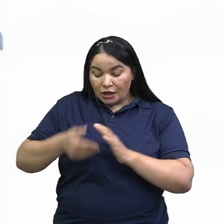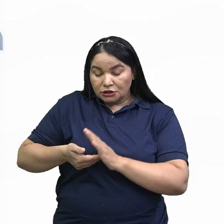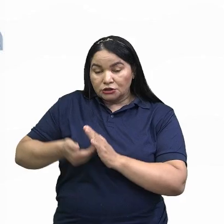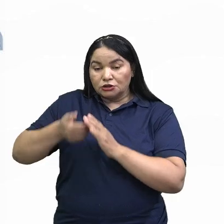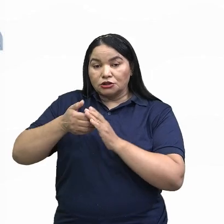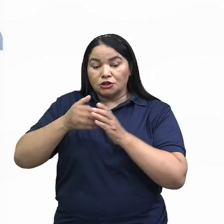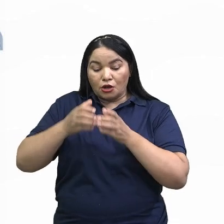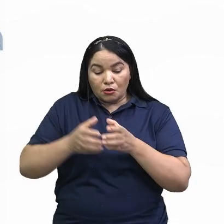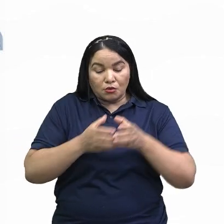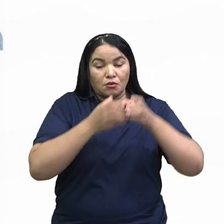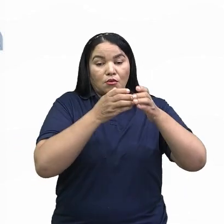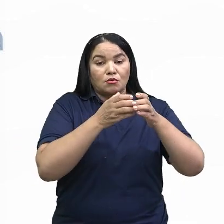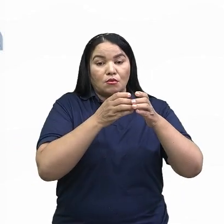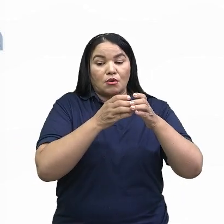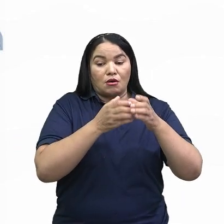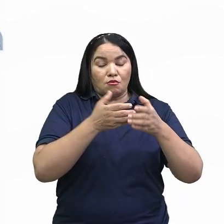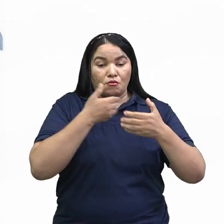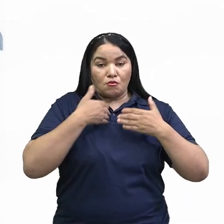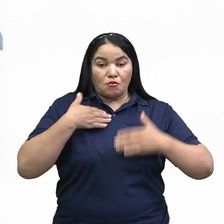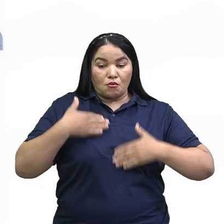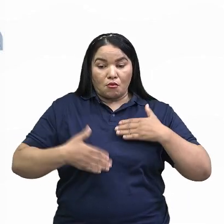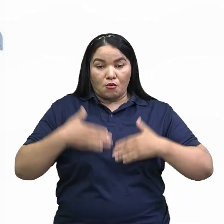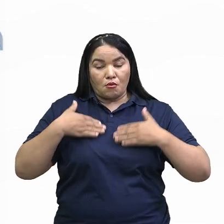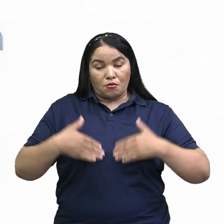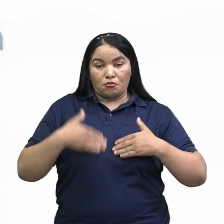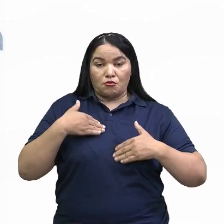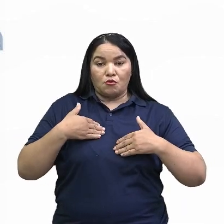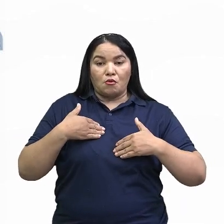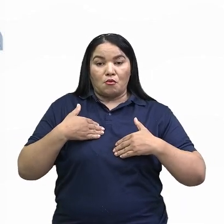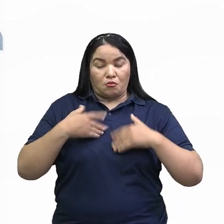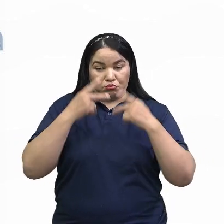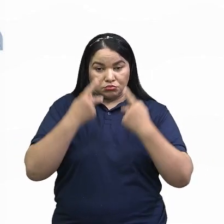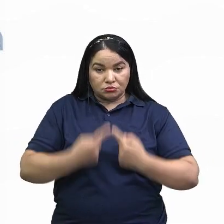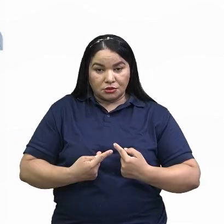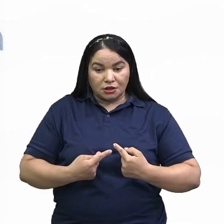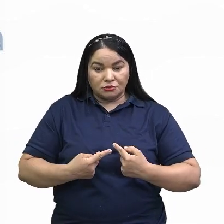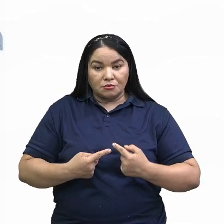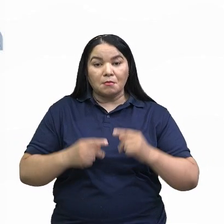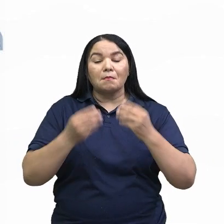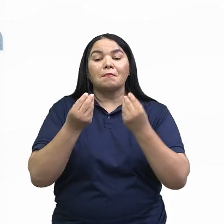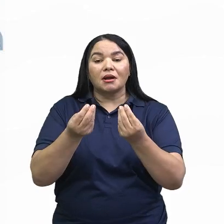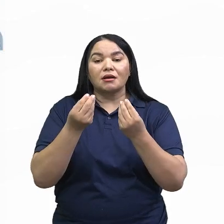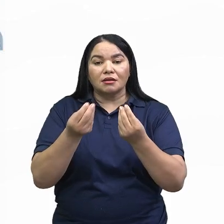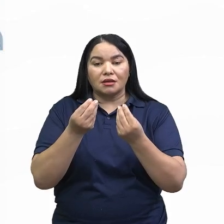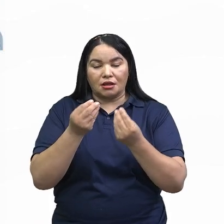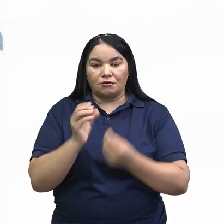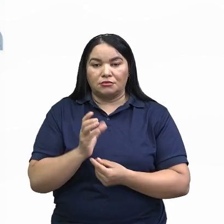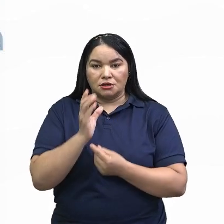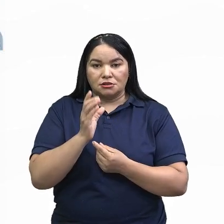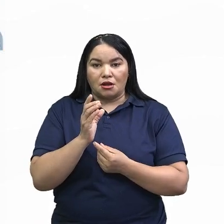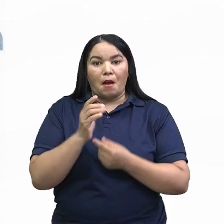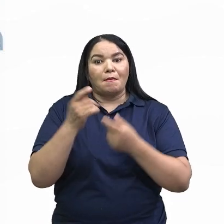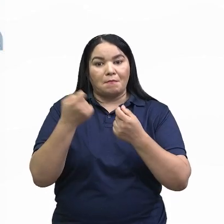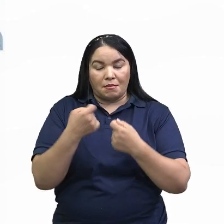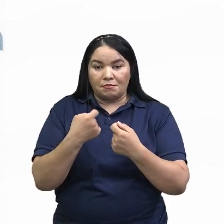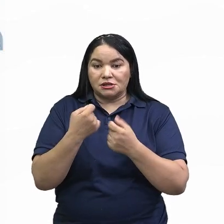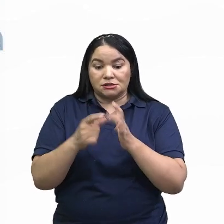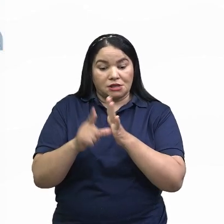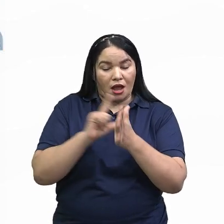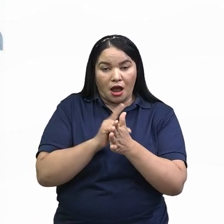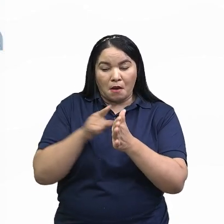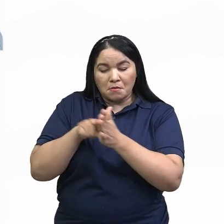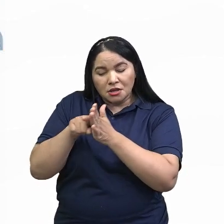quê? Por que é feito isso, né? Não é à toa, óbvio. Para que acontecesse isso, foi feito bastantes pesquisas, né,